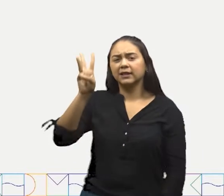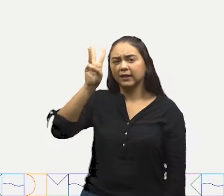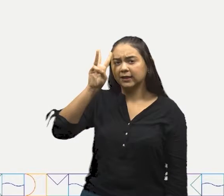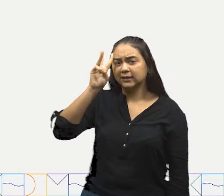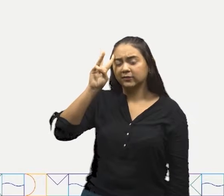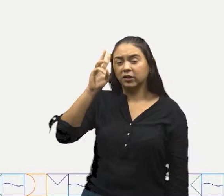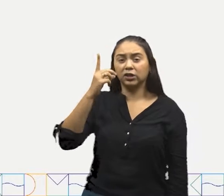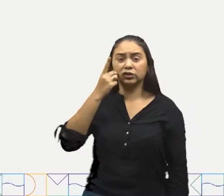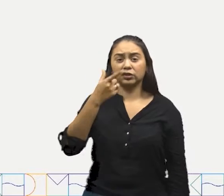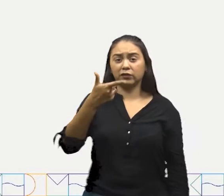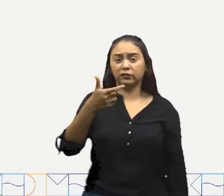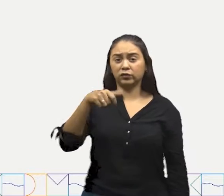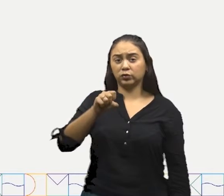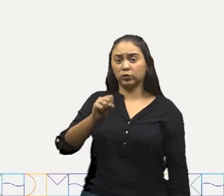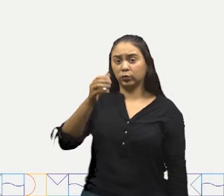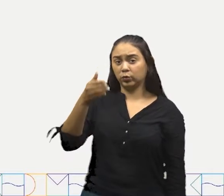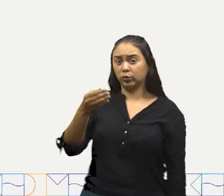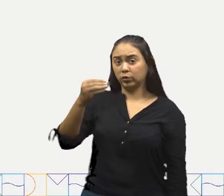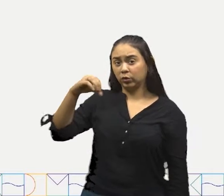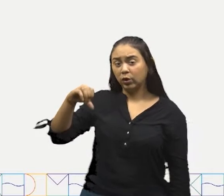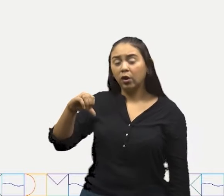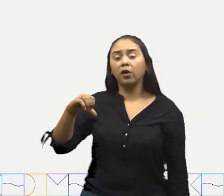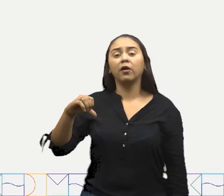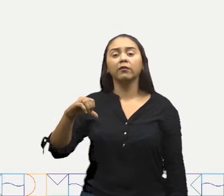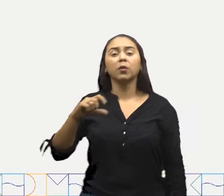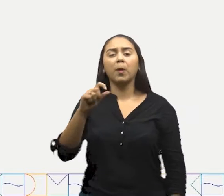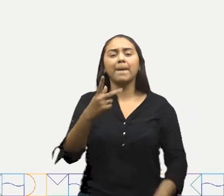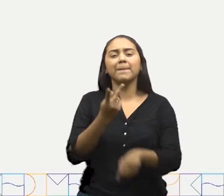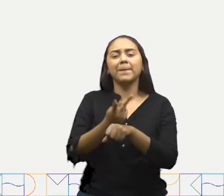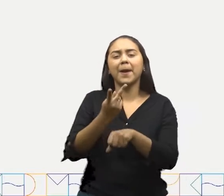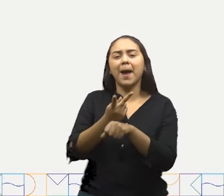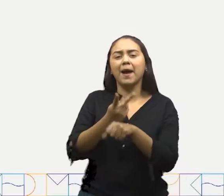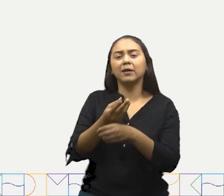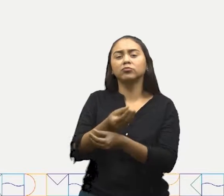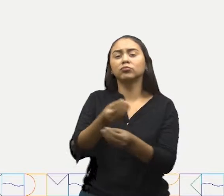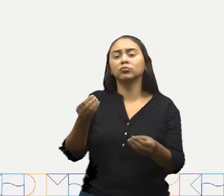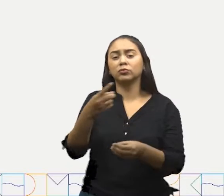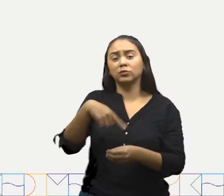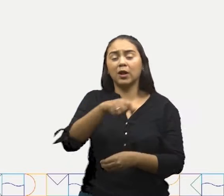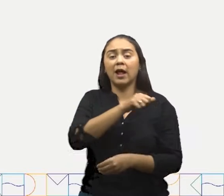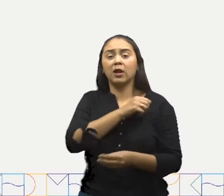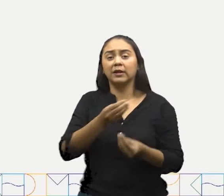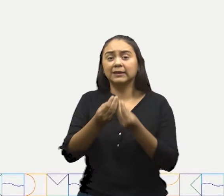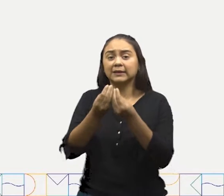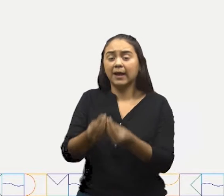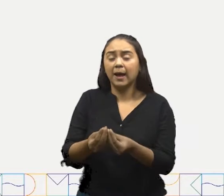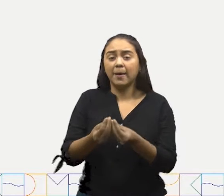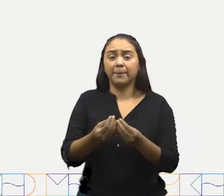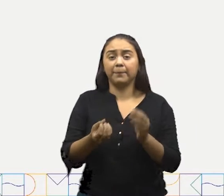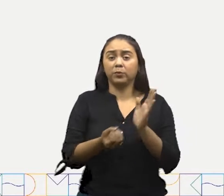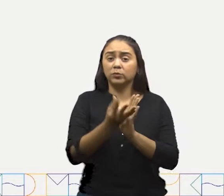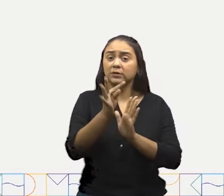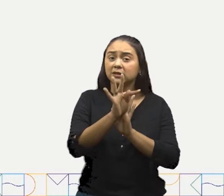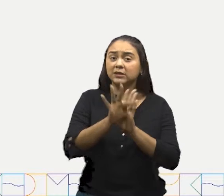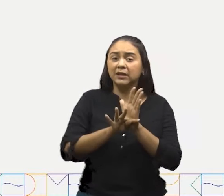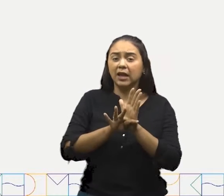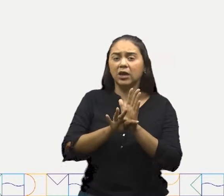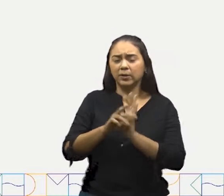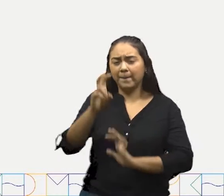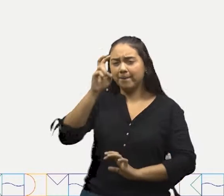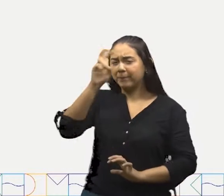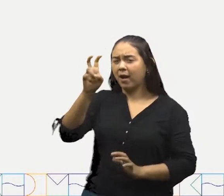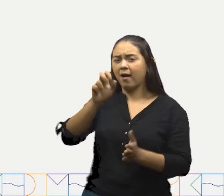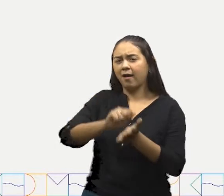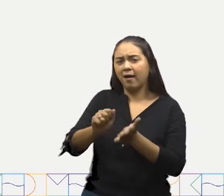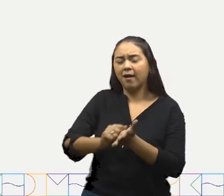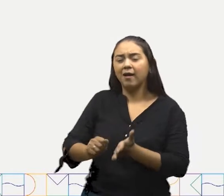terça-feira, 28/9, a premiação do concurso de produção textual Super Escritores, na Escola